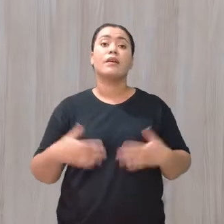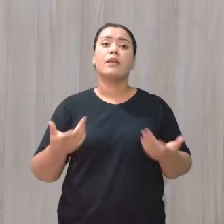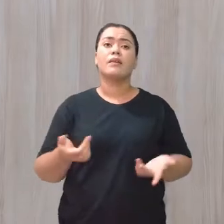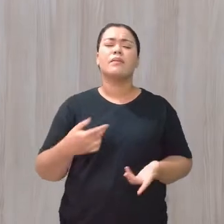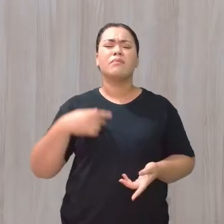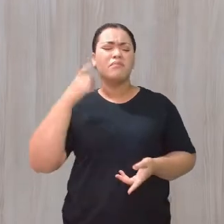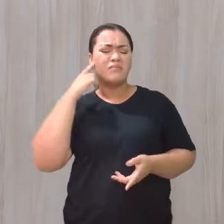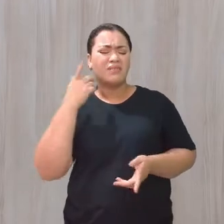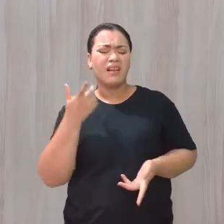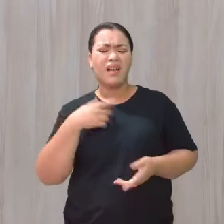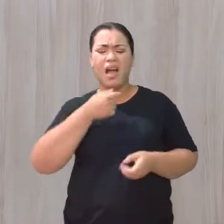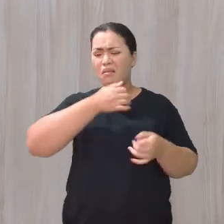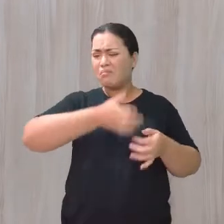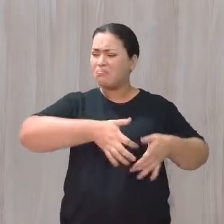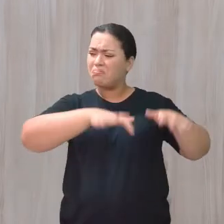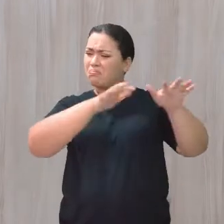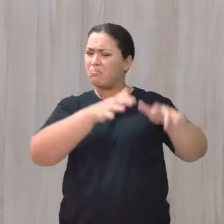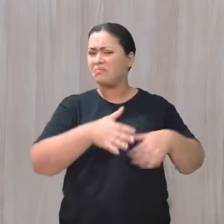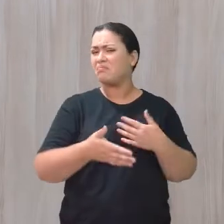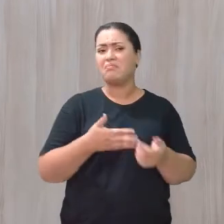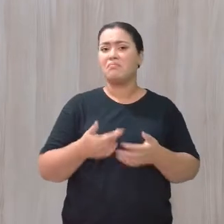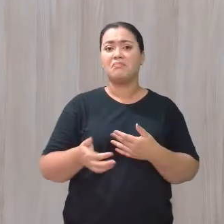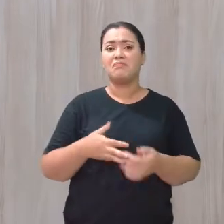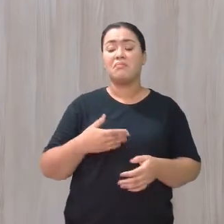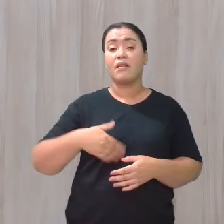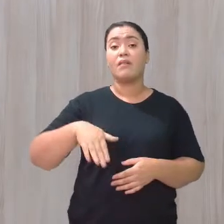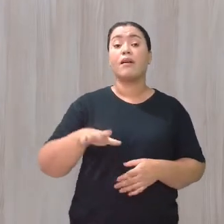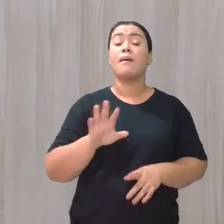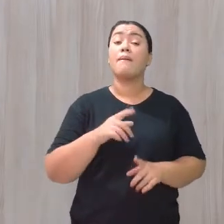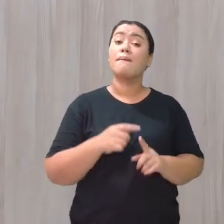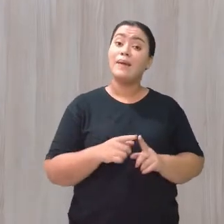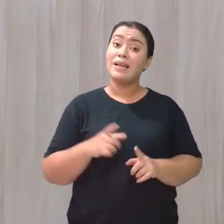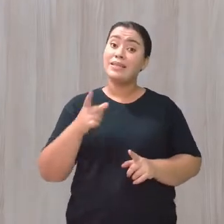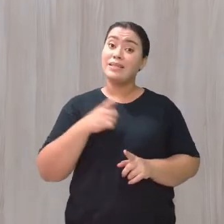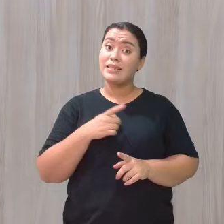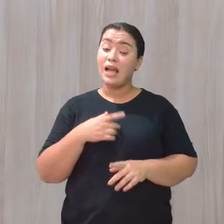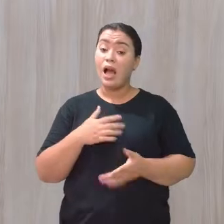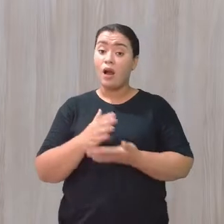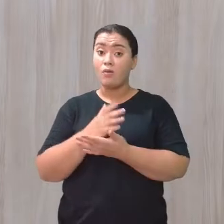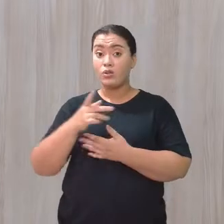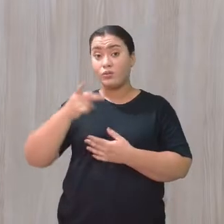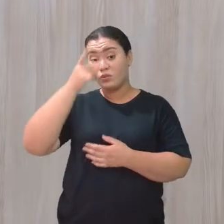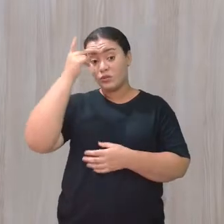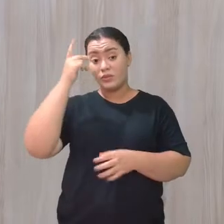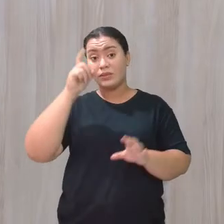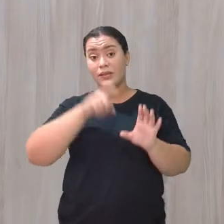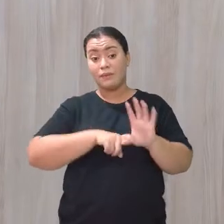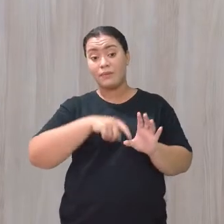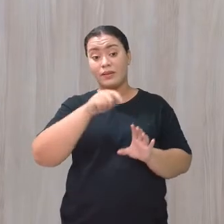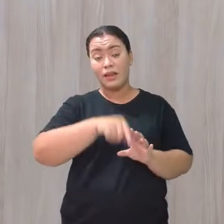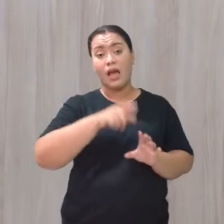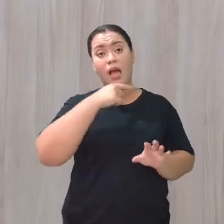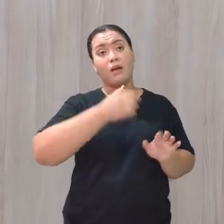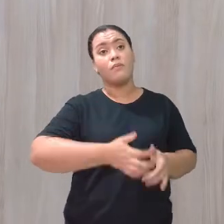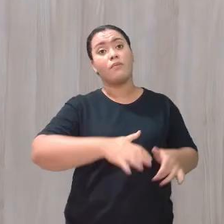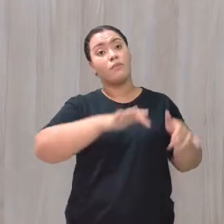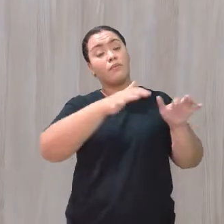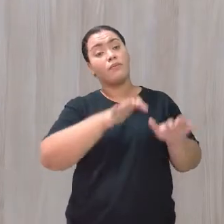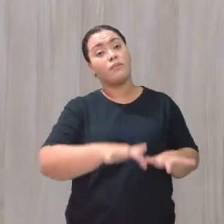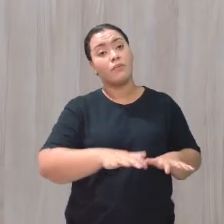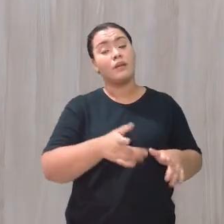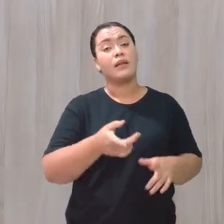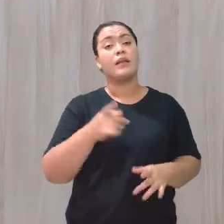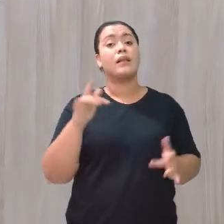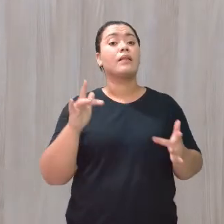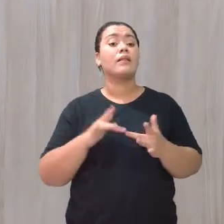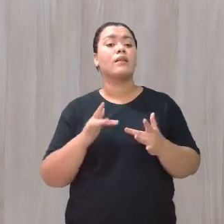nessa maré baixa, maré alta, a gente vai para qualquer maré. Mas as pessoas que dependem realmente que existe a maré e de acordo com a maré